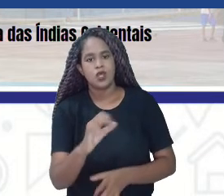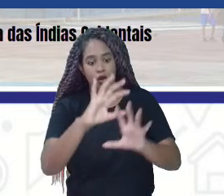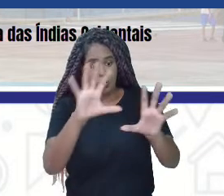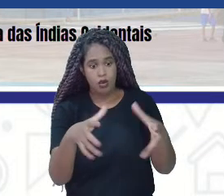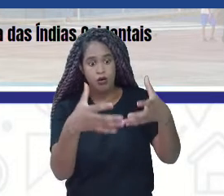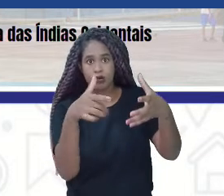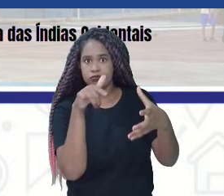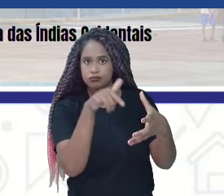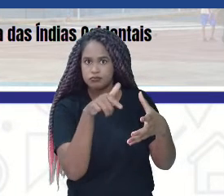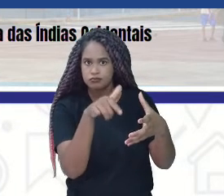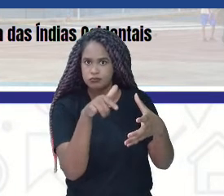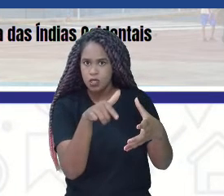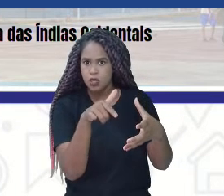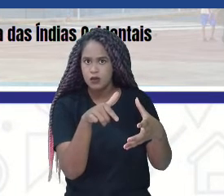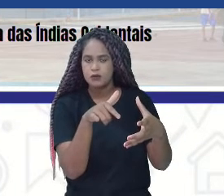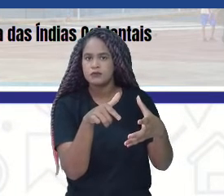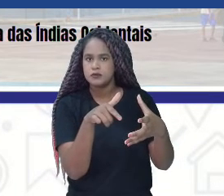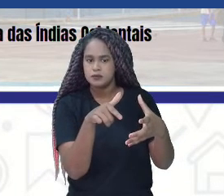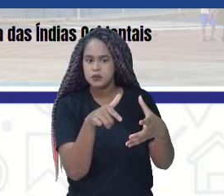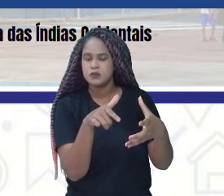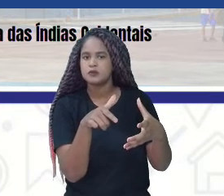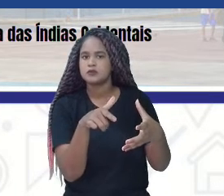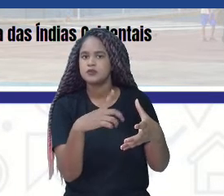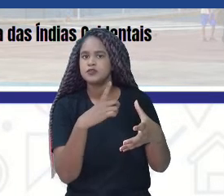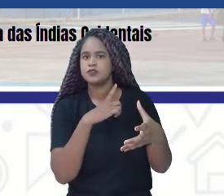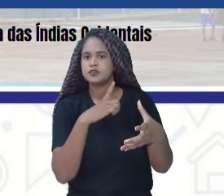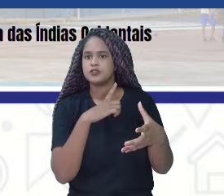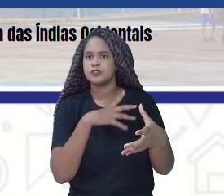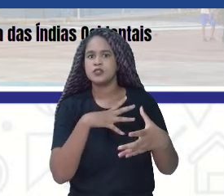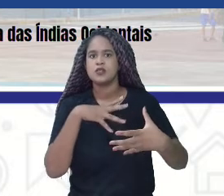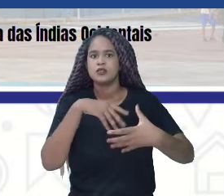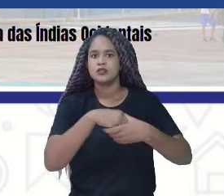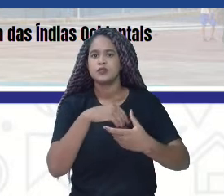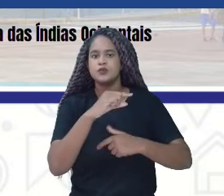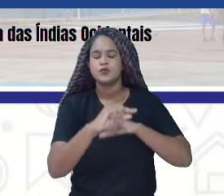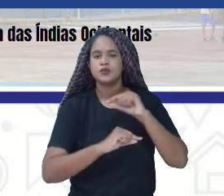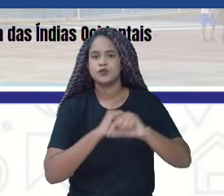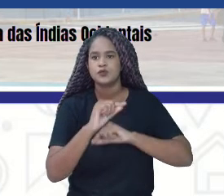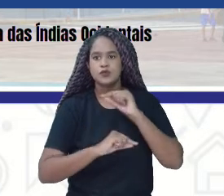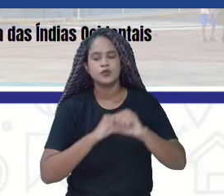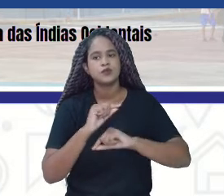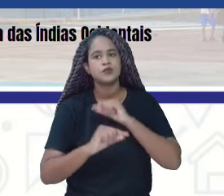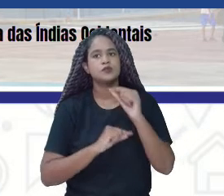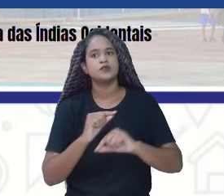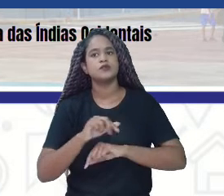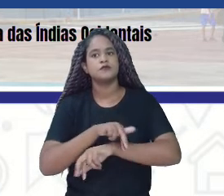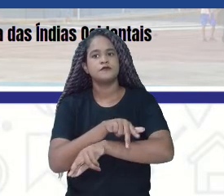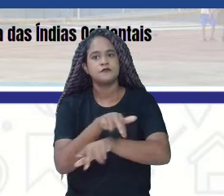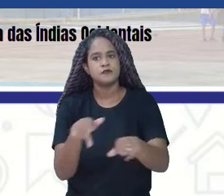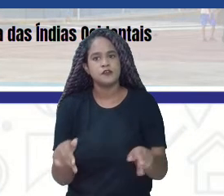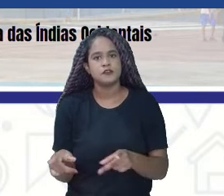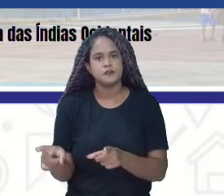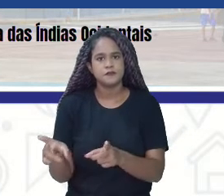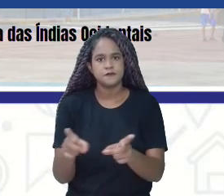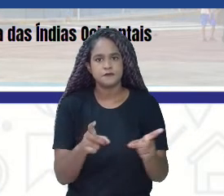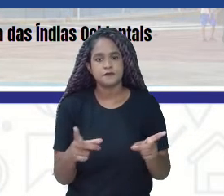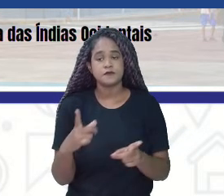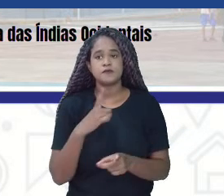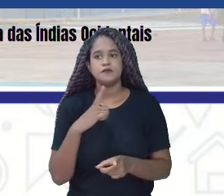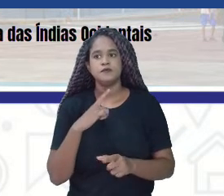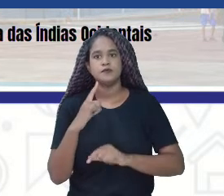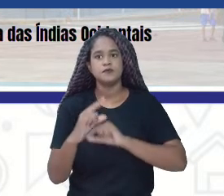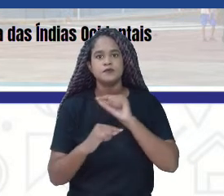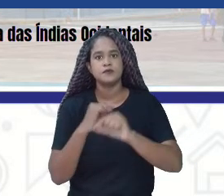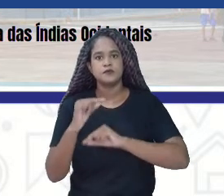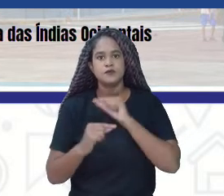companhia majestática, né, de mercadores holandeses, ou seja, ela tinha, né, um patrocínio